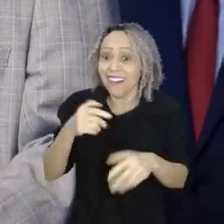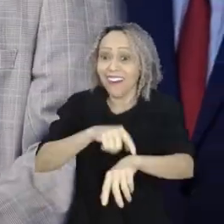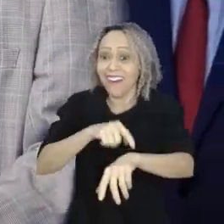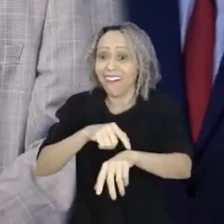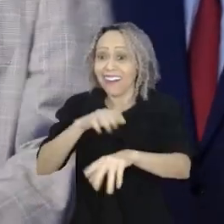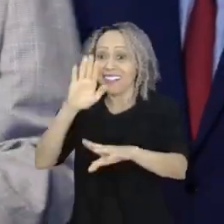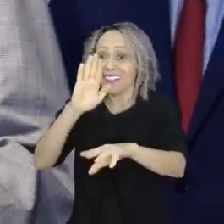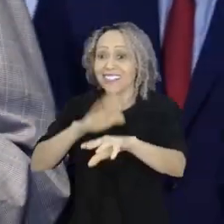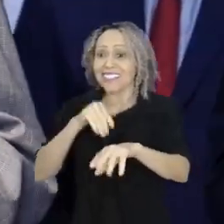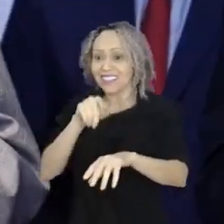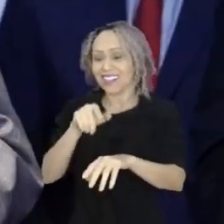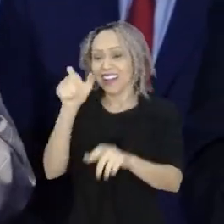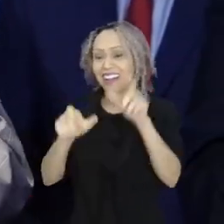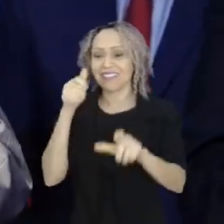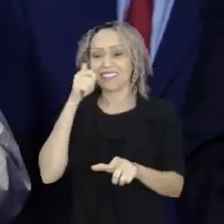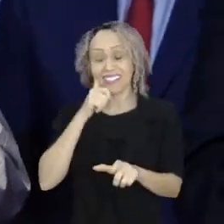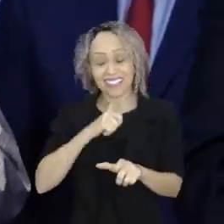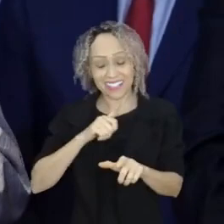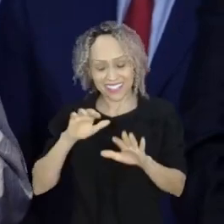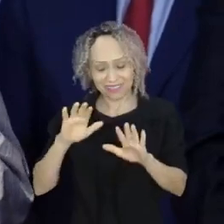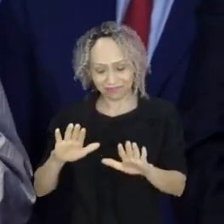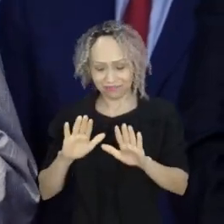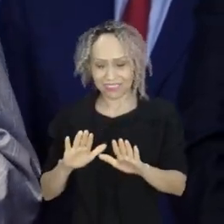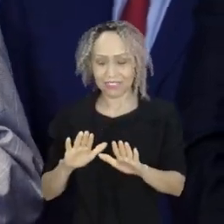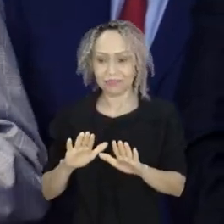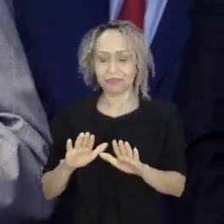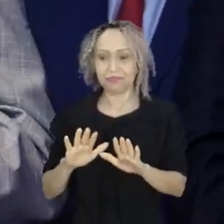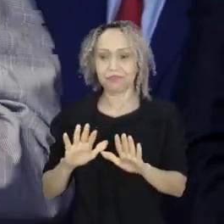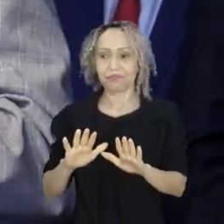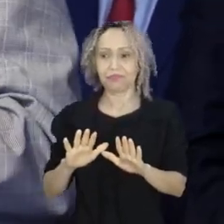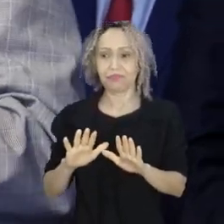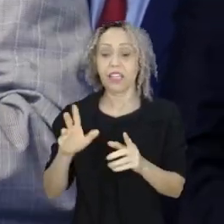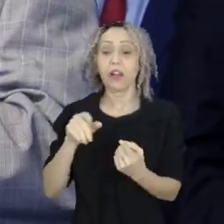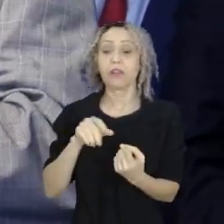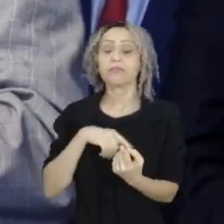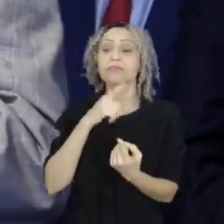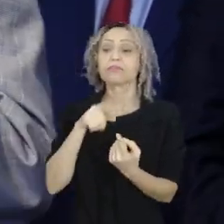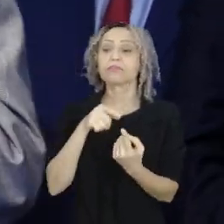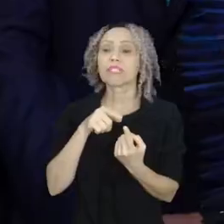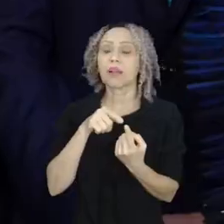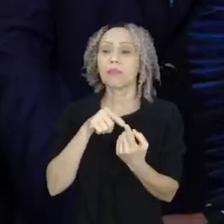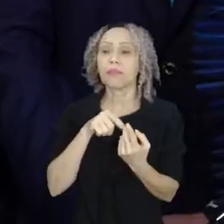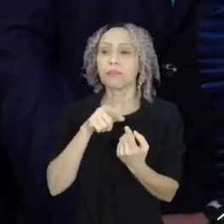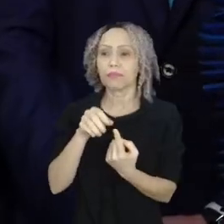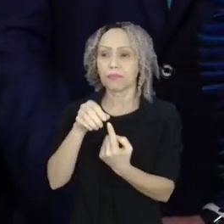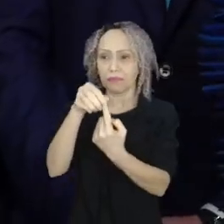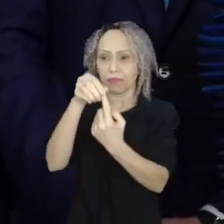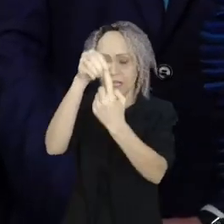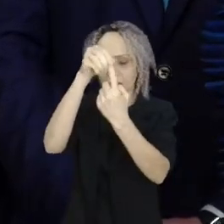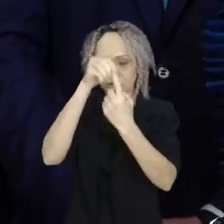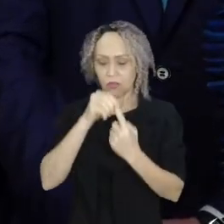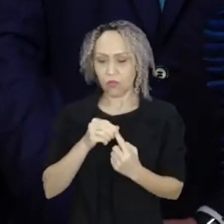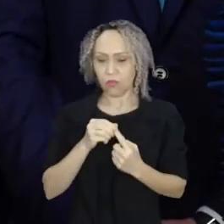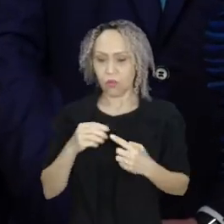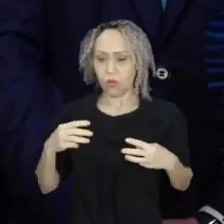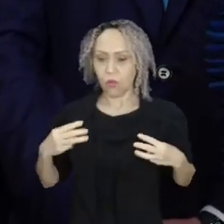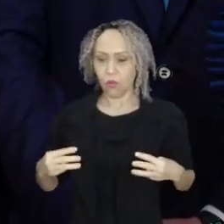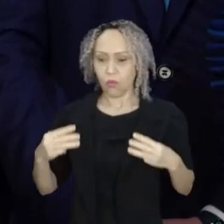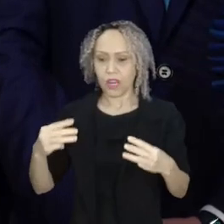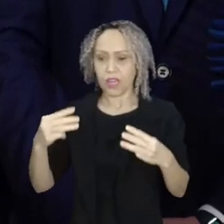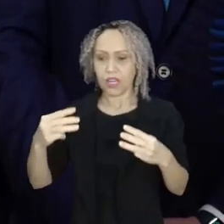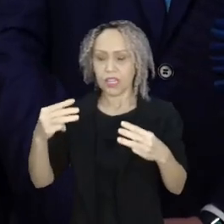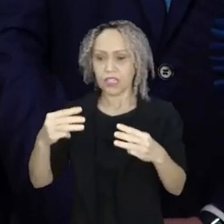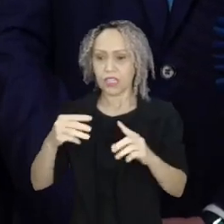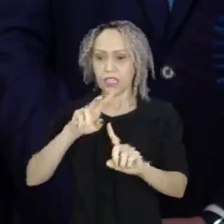Bem, para o Ministério da Comunicação, para o Ministério da Previdência, sabe, quem vai